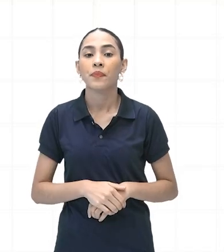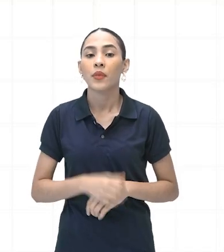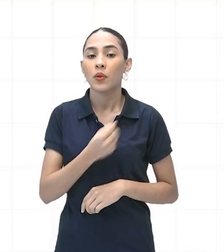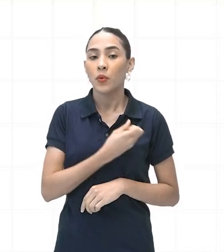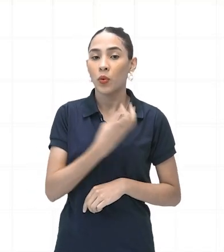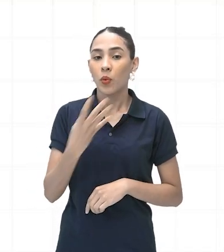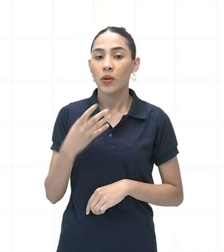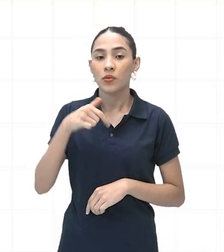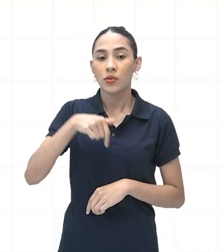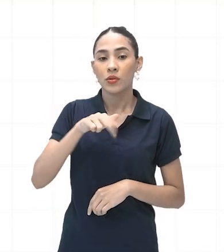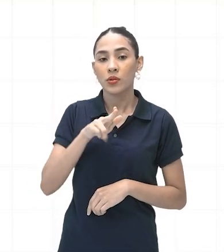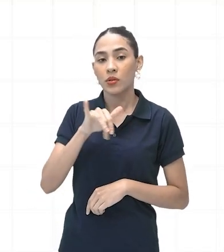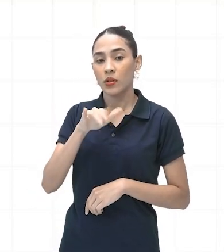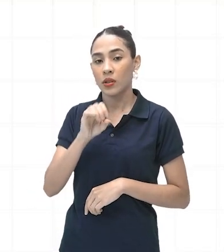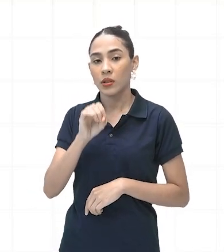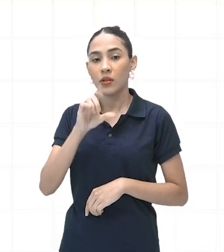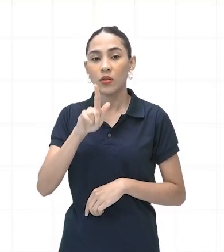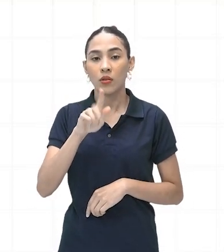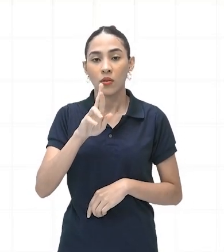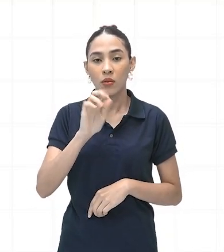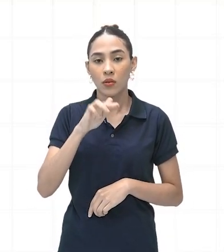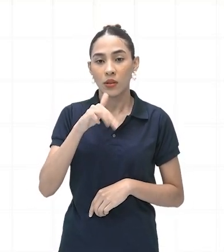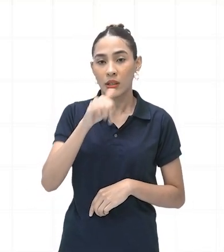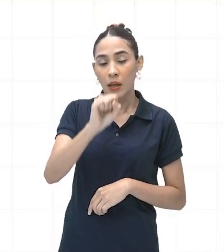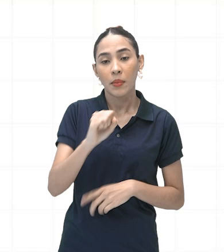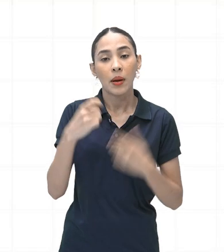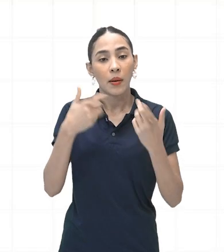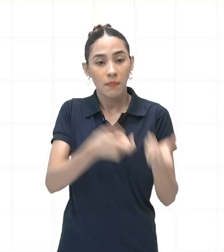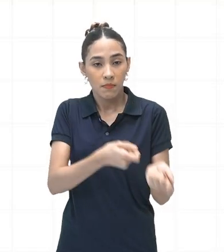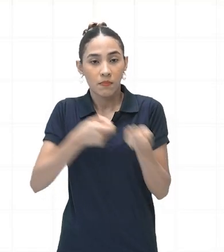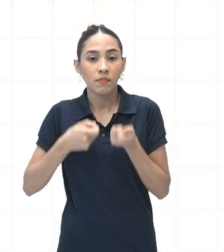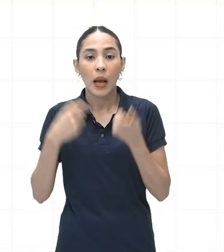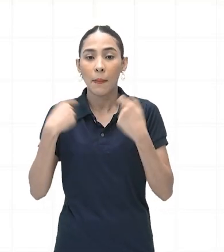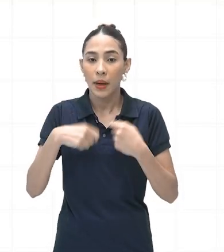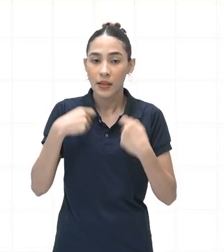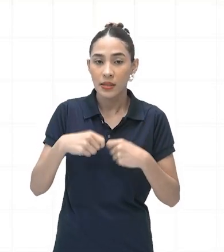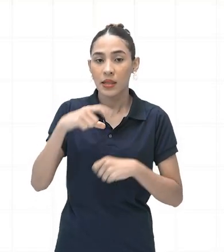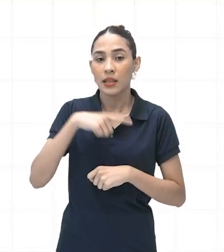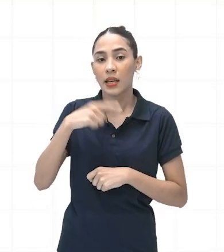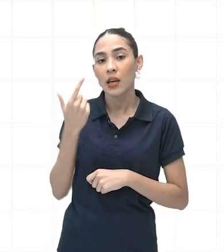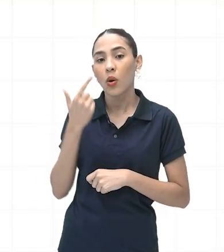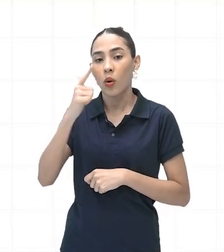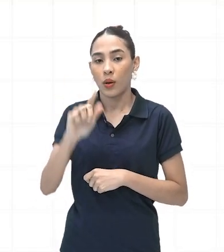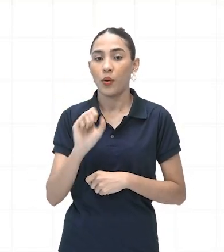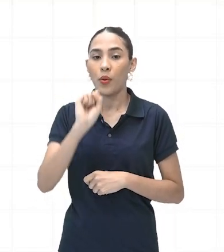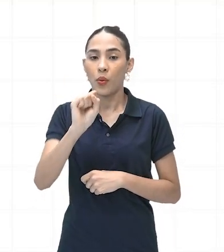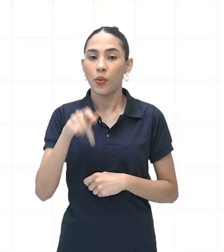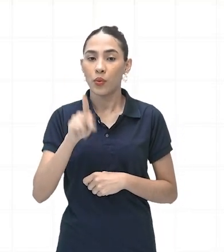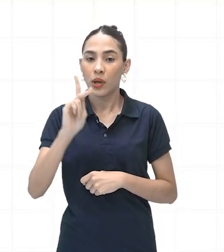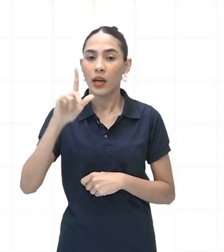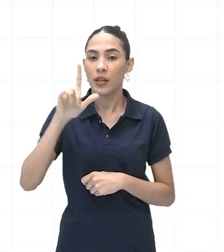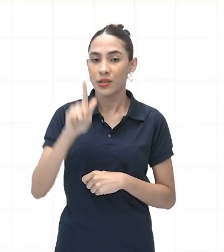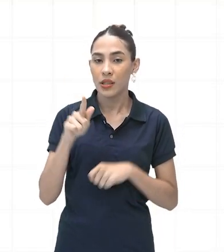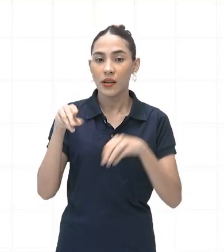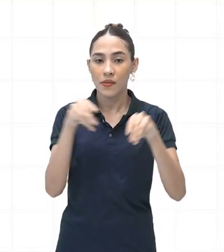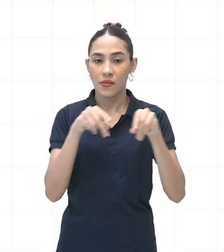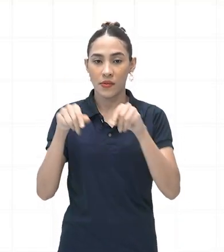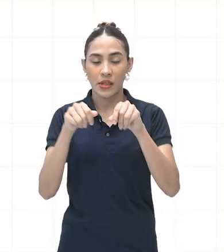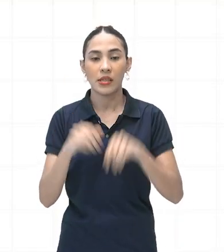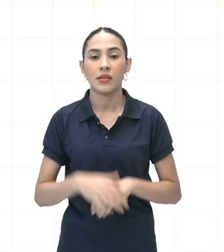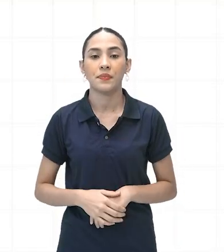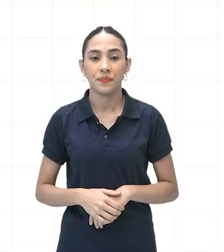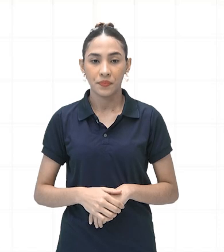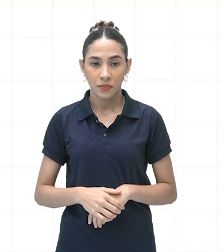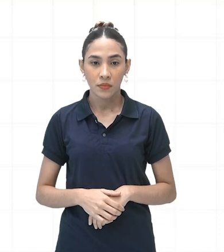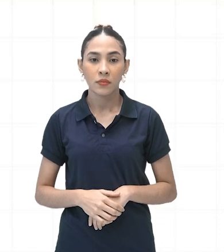Quantos quilogramas da mesma mandioca são necessários para obter 8 kg de farinha?